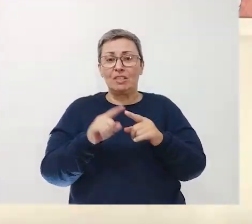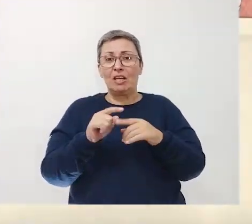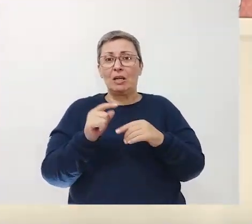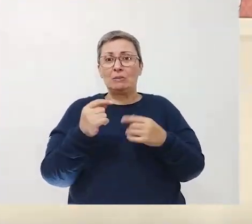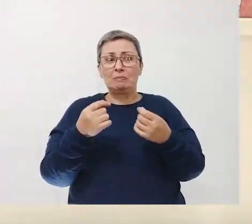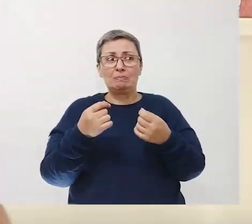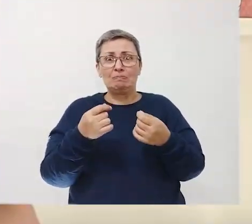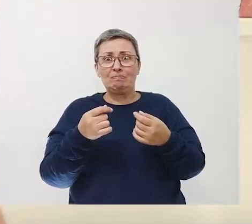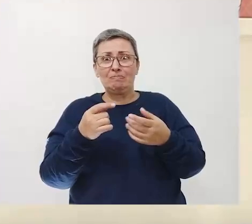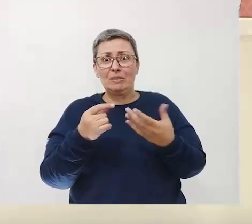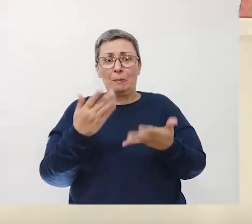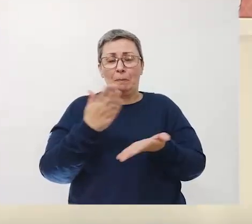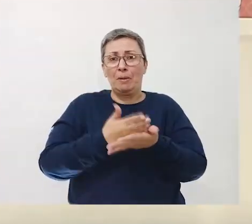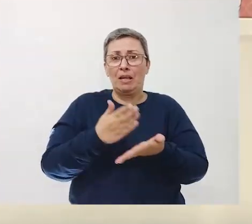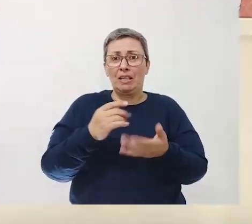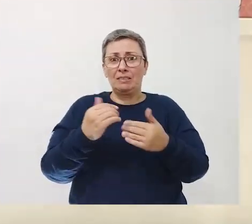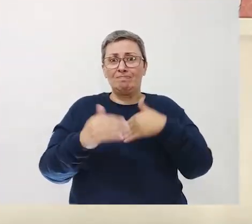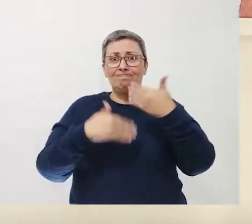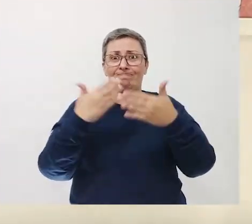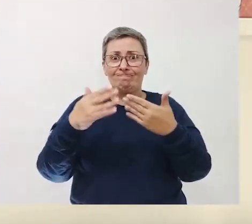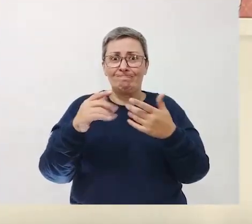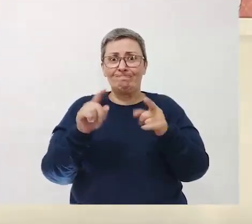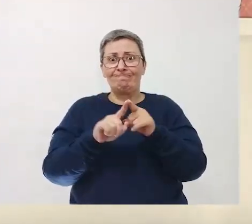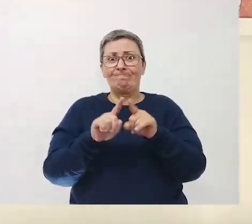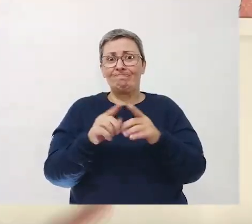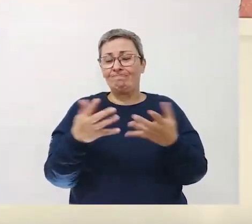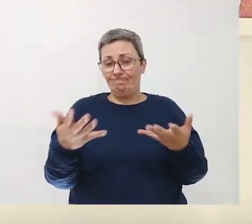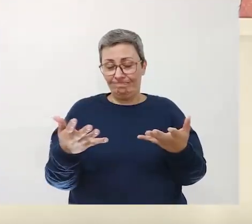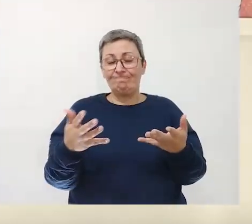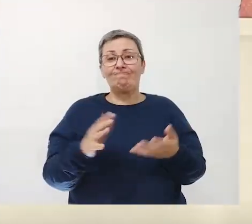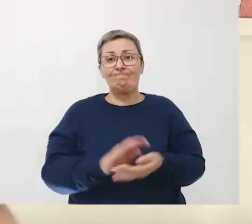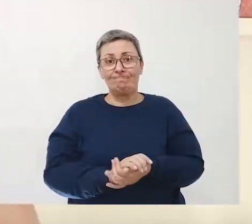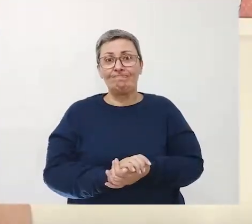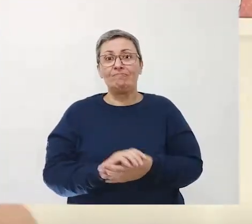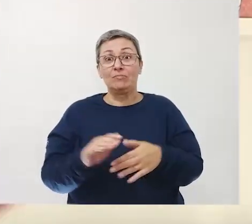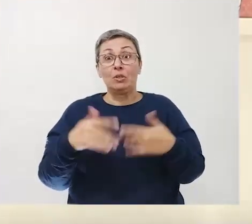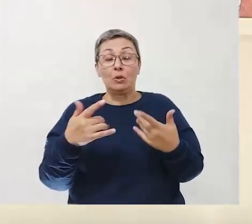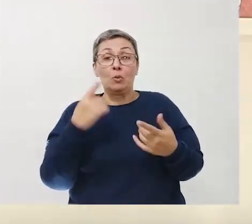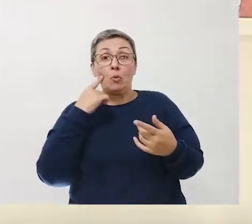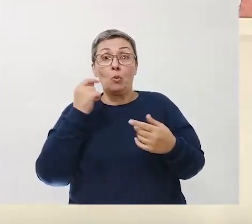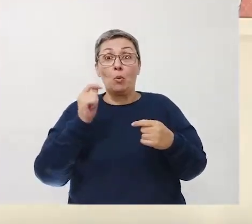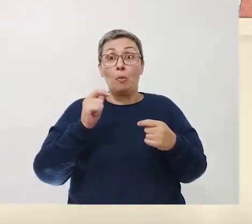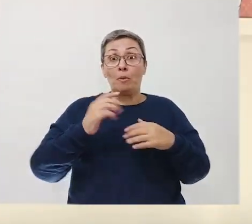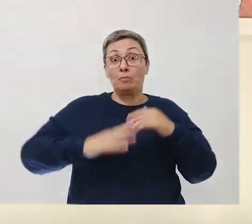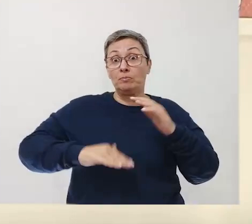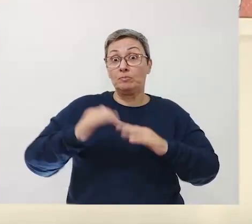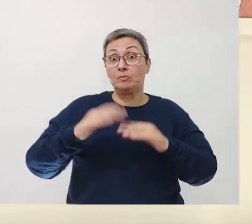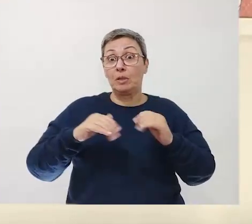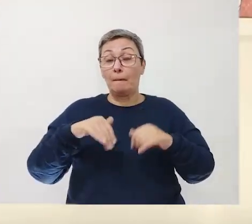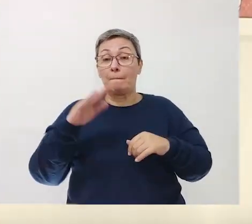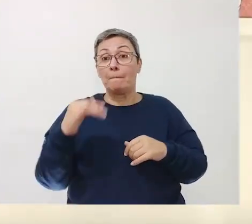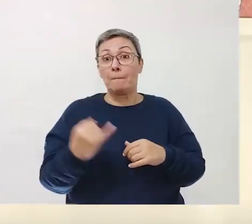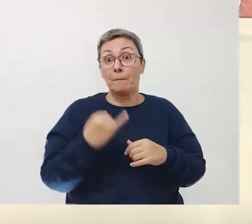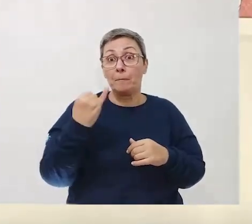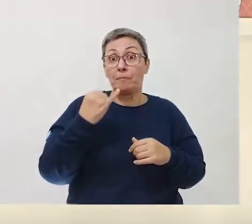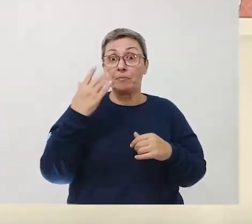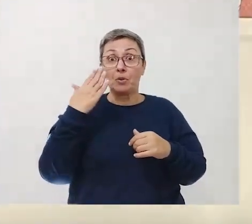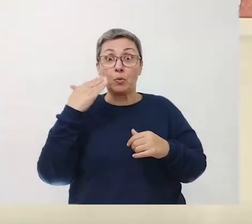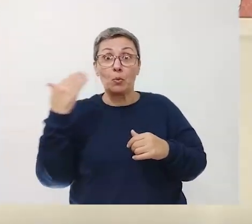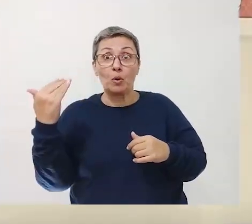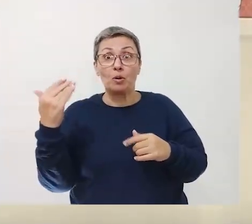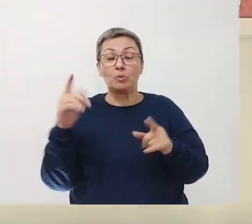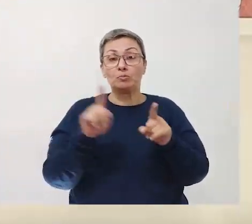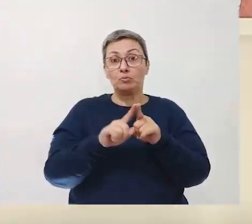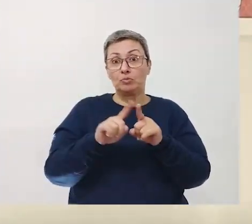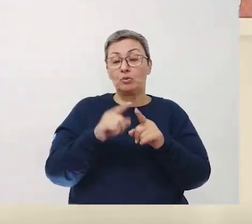gente e aí a gente acaba deixando de realizar coisas para nossa evolução, né? Para o nosso crescimento. Bom, uma das habilidades